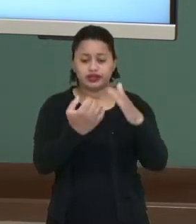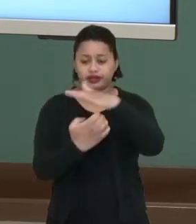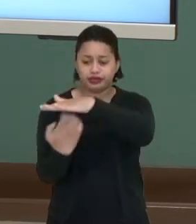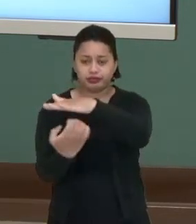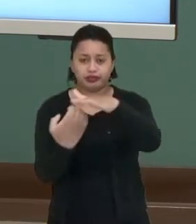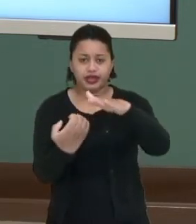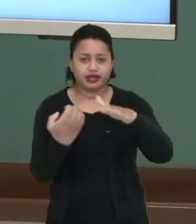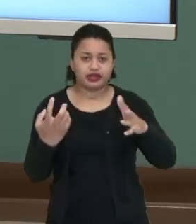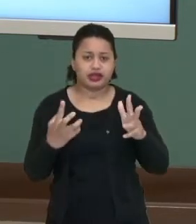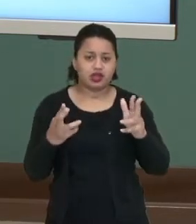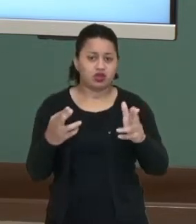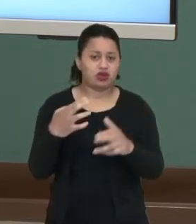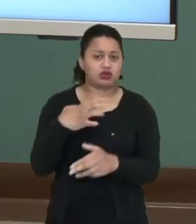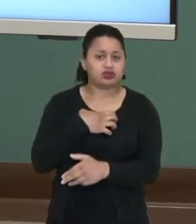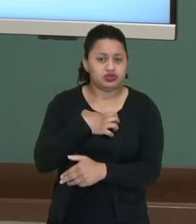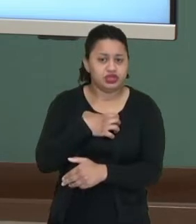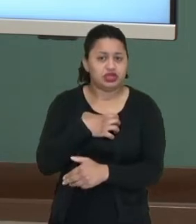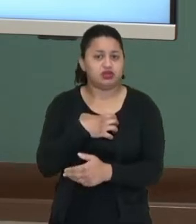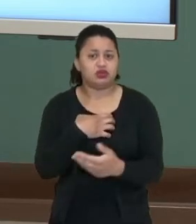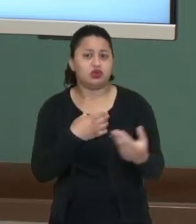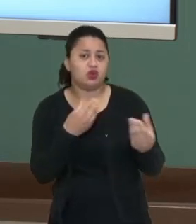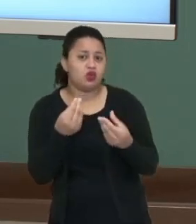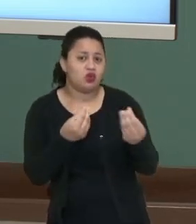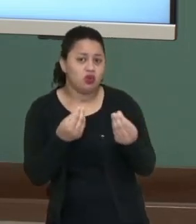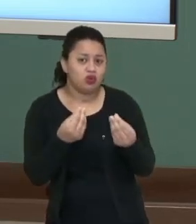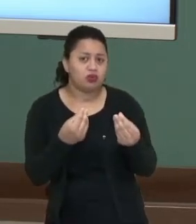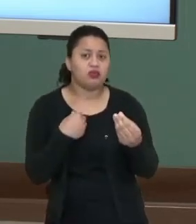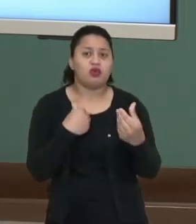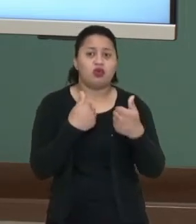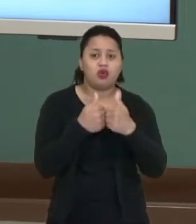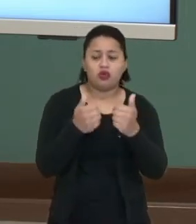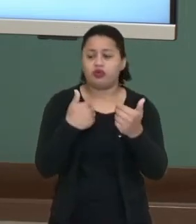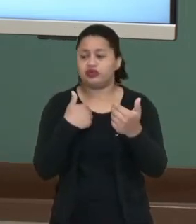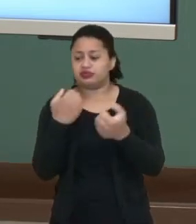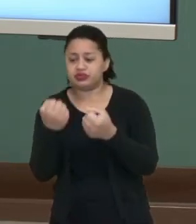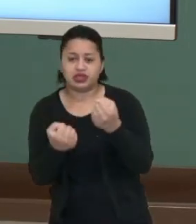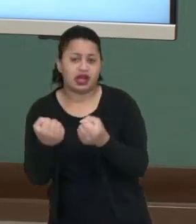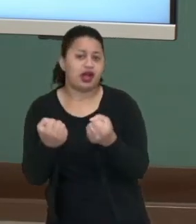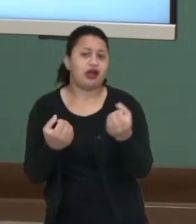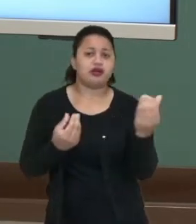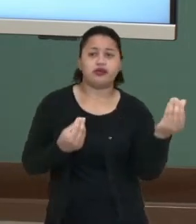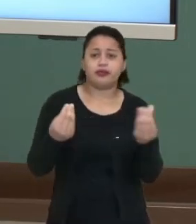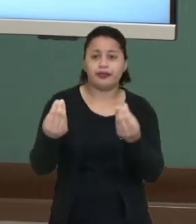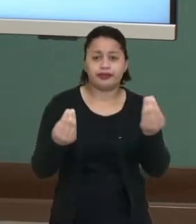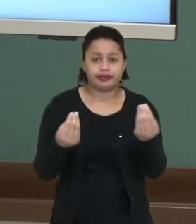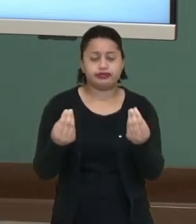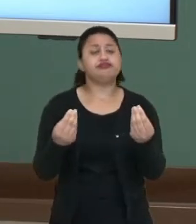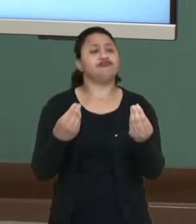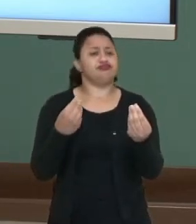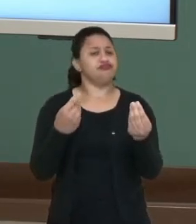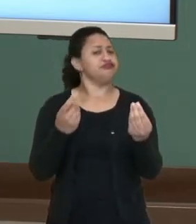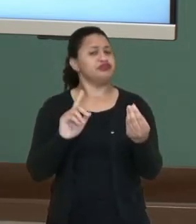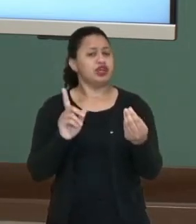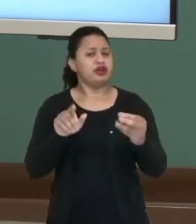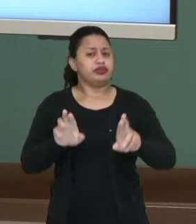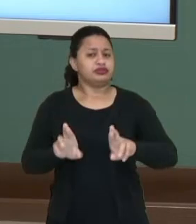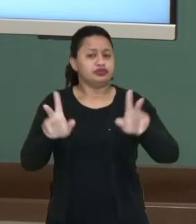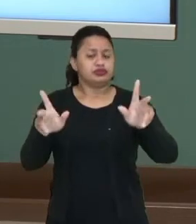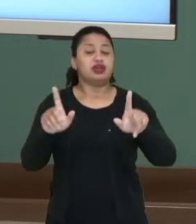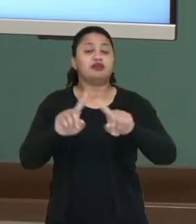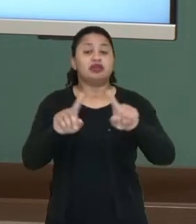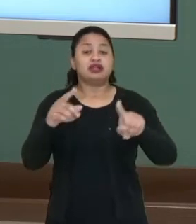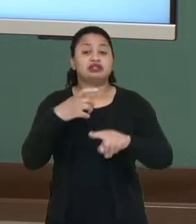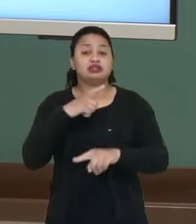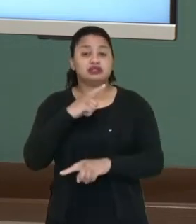faz se é um carro, se é um ônibus? Tudo é cobrado da mesma maneira? Não é não. Mas existe uma fórmula, um